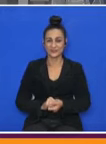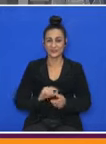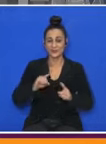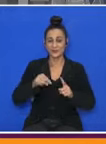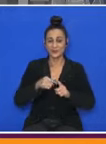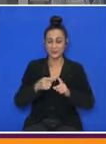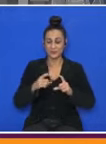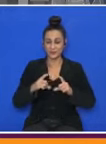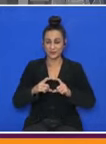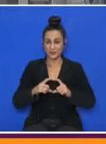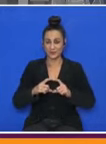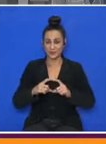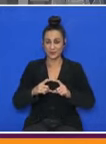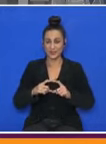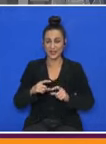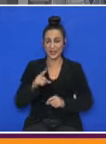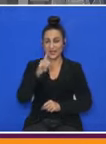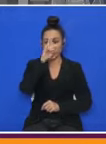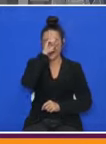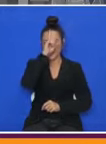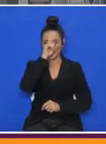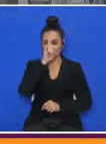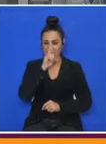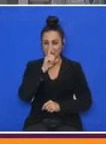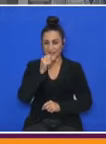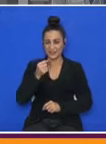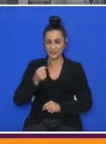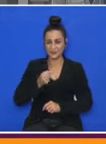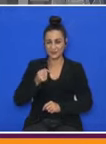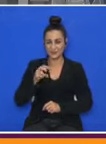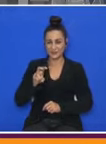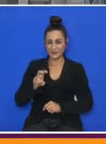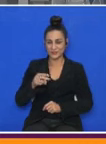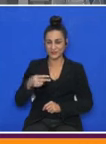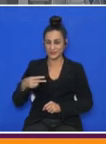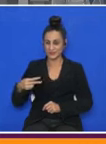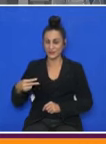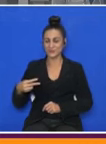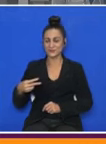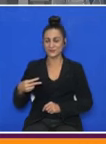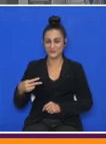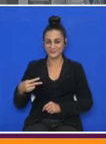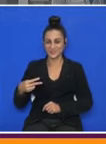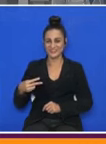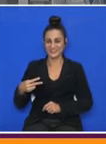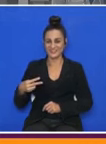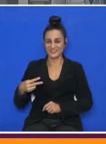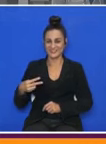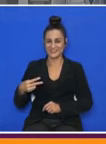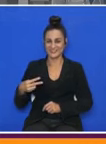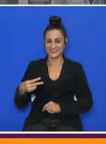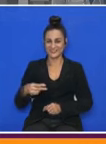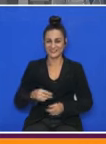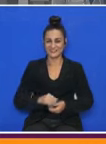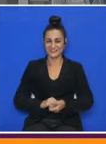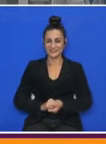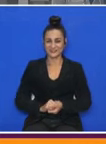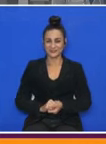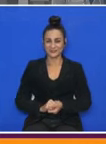Mais uma bola chegando. Amarela, 52. Bola amarela, número 52.